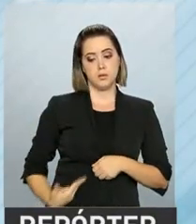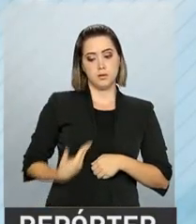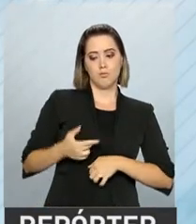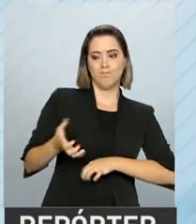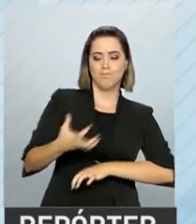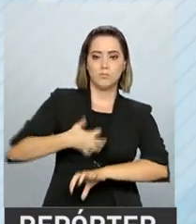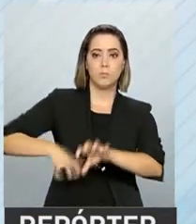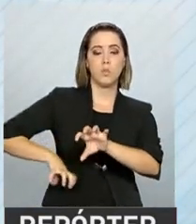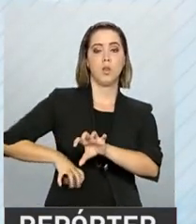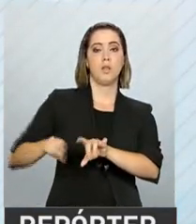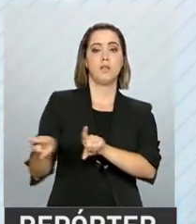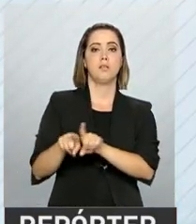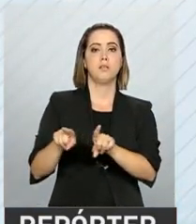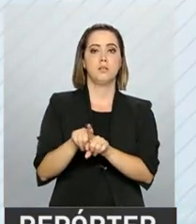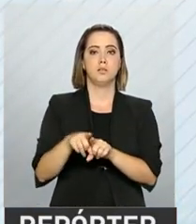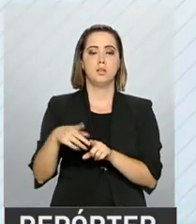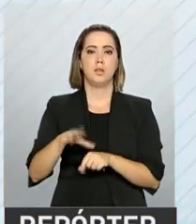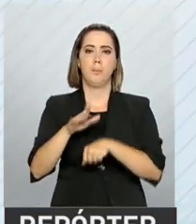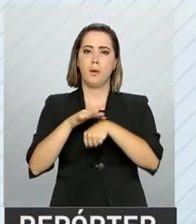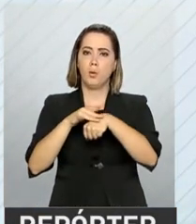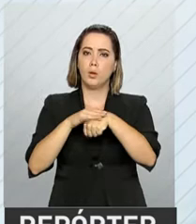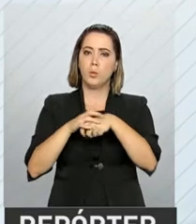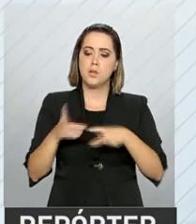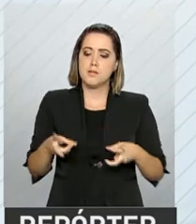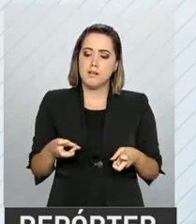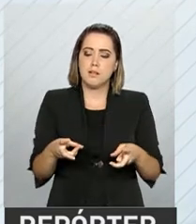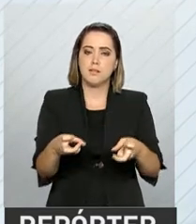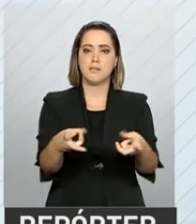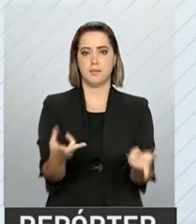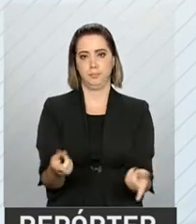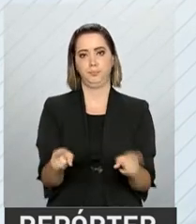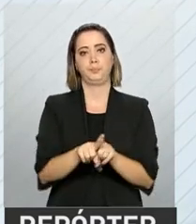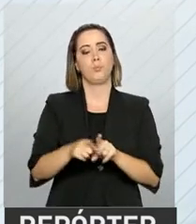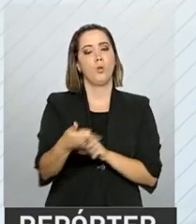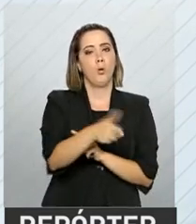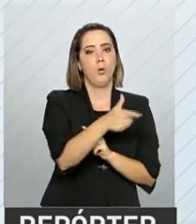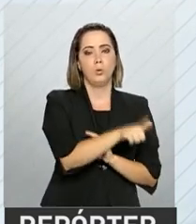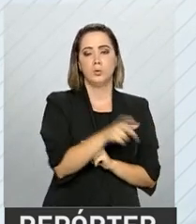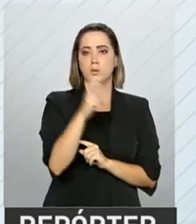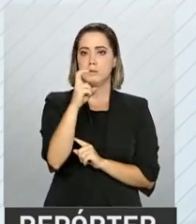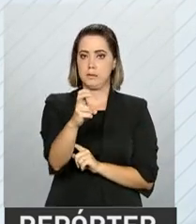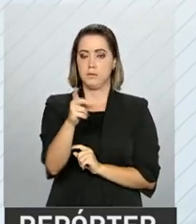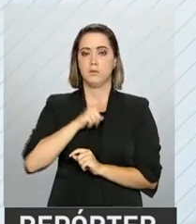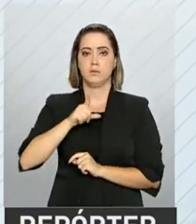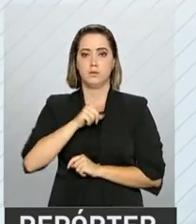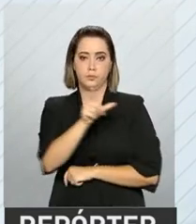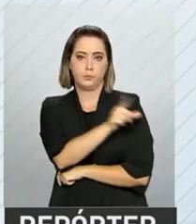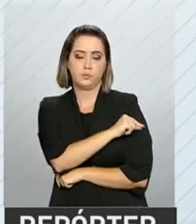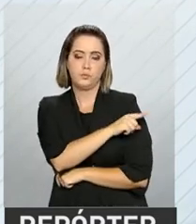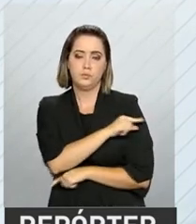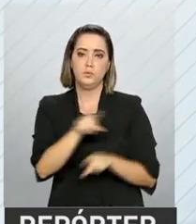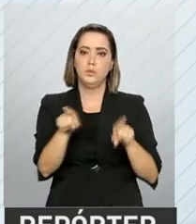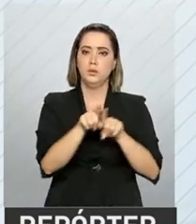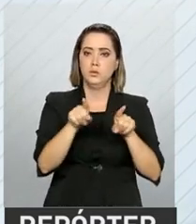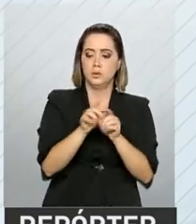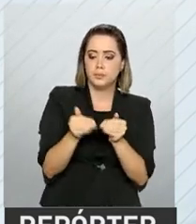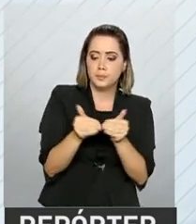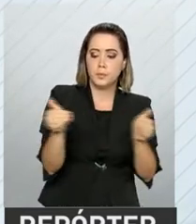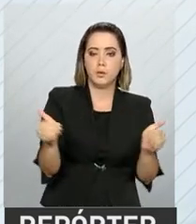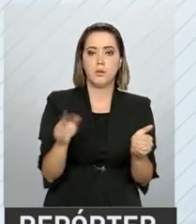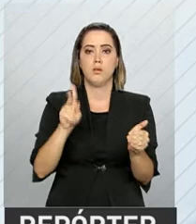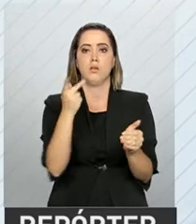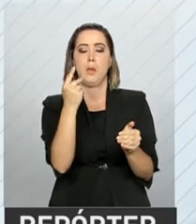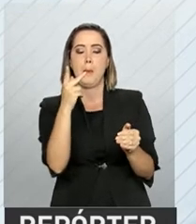5 vacinas também terão o público-alvo ampliado em 2017. Hepatite A passa a ser disponibilizada